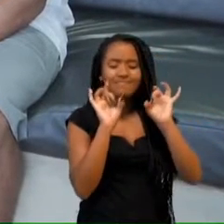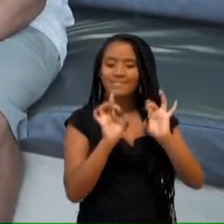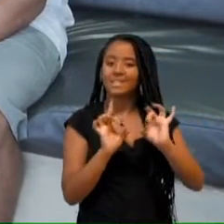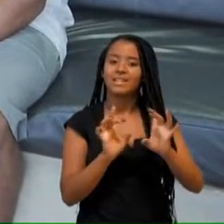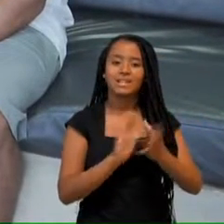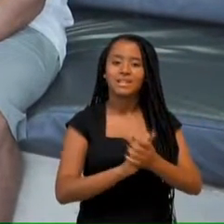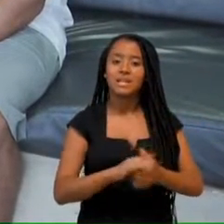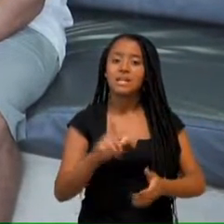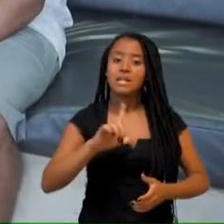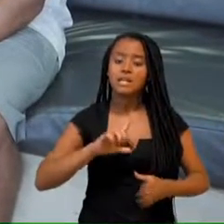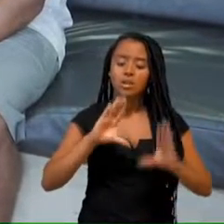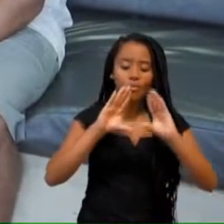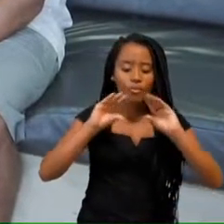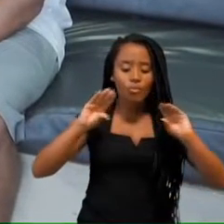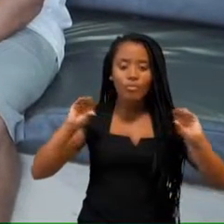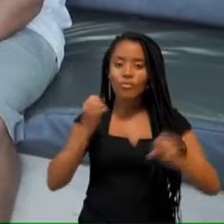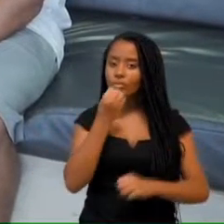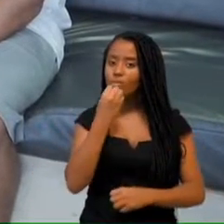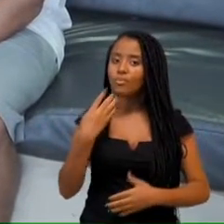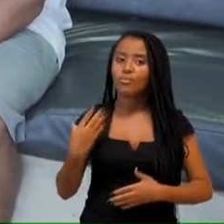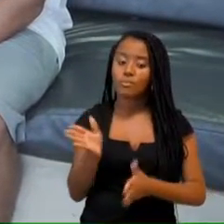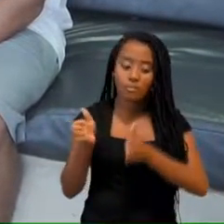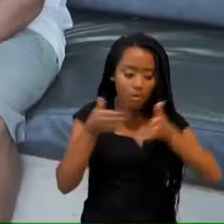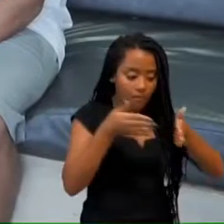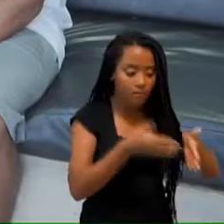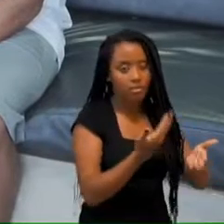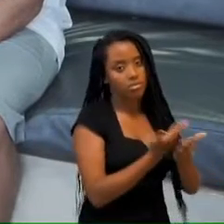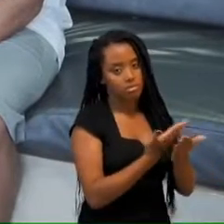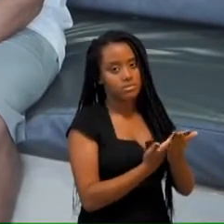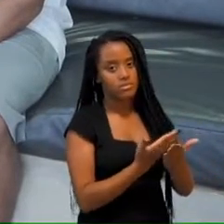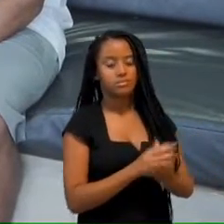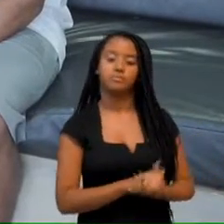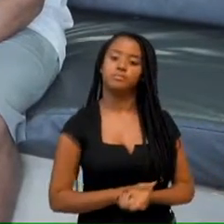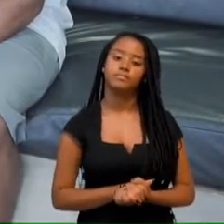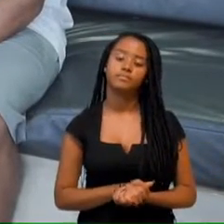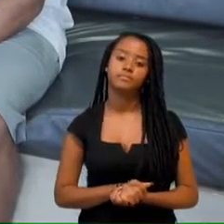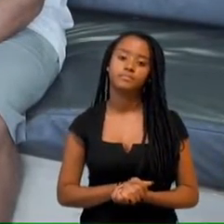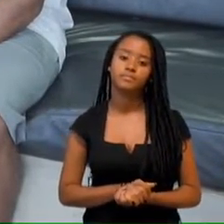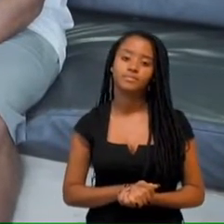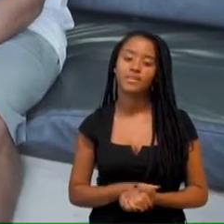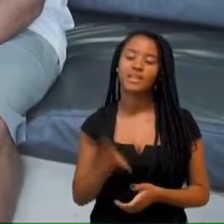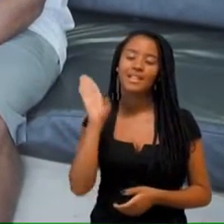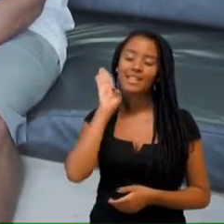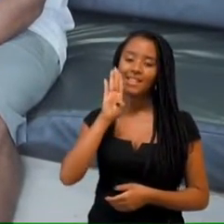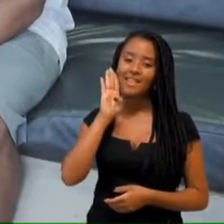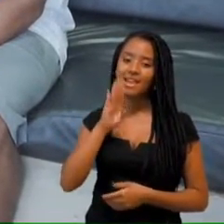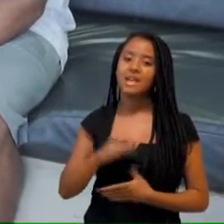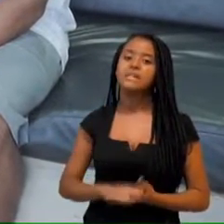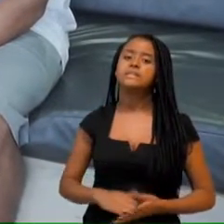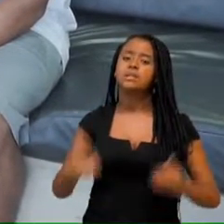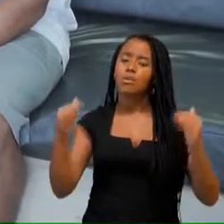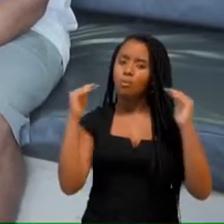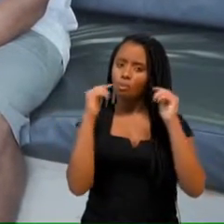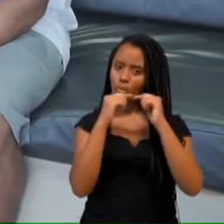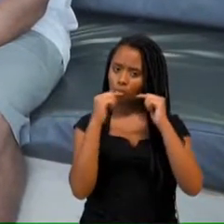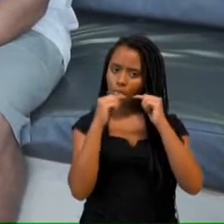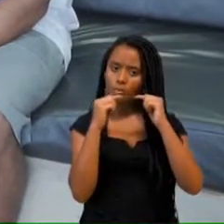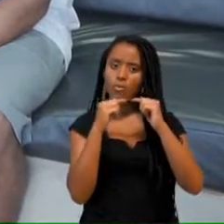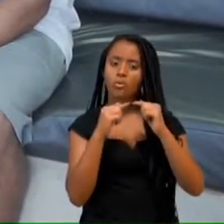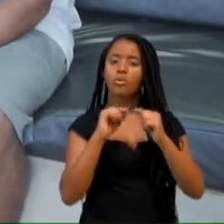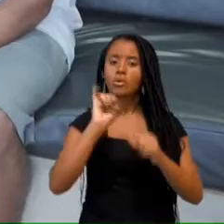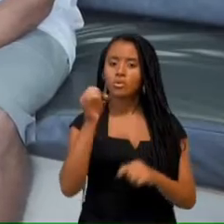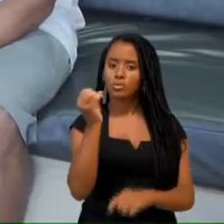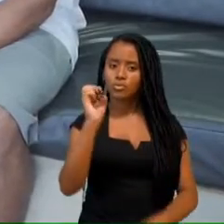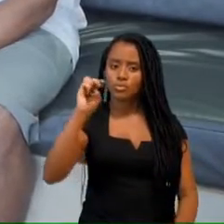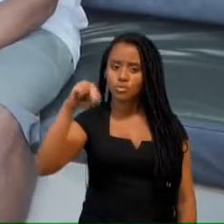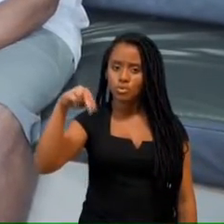garante um conforto muito bom pra gente se focar nos estudos bacana né você eu concordo com o Jonathan falou a